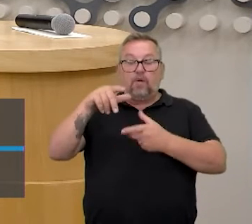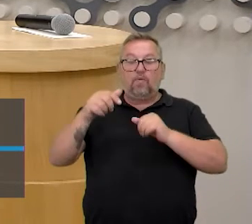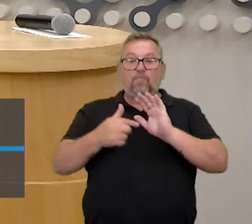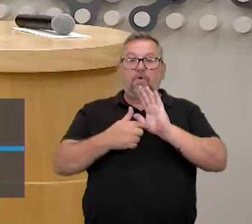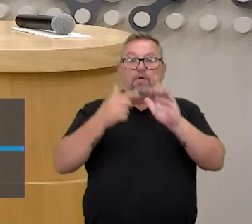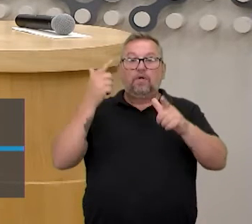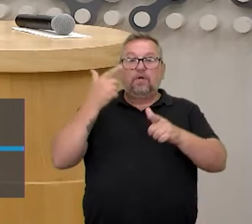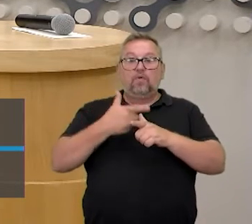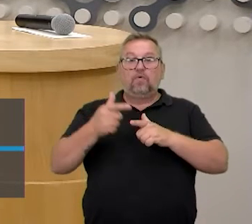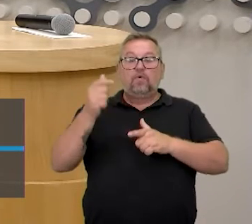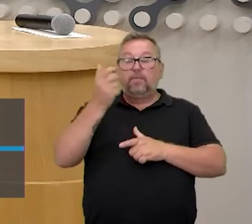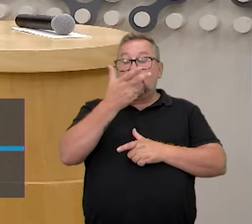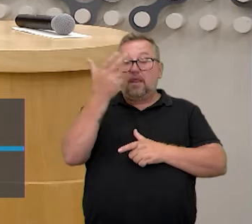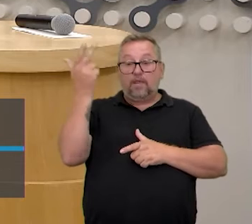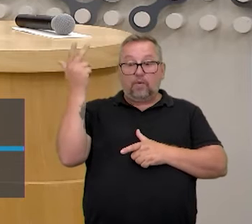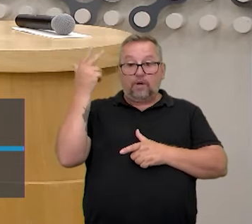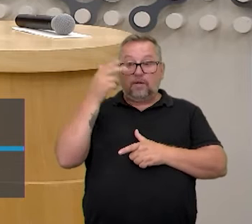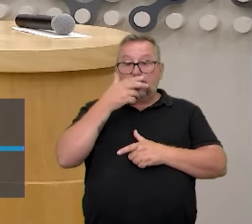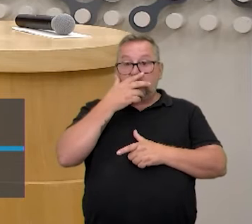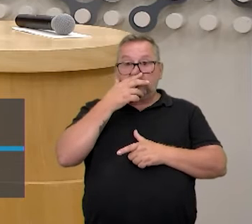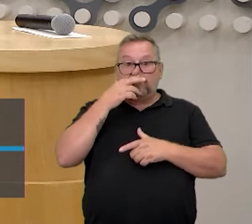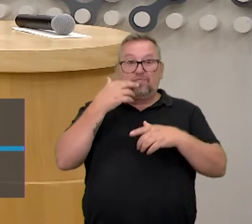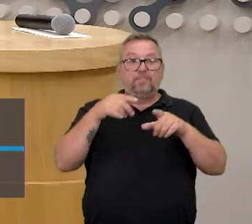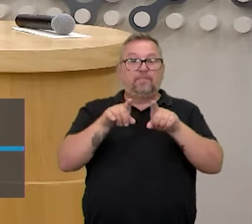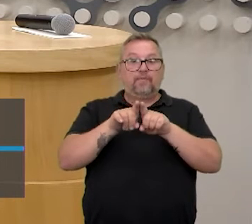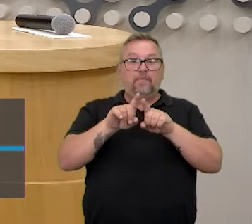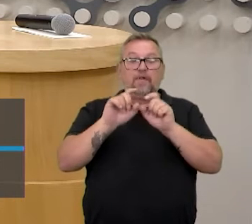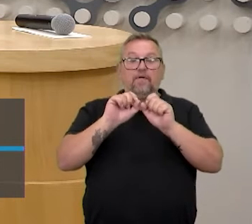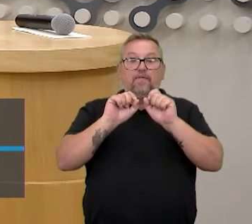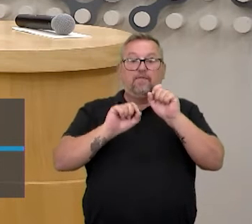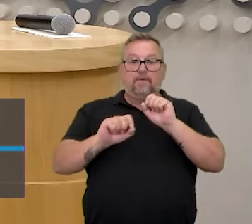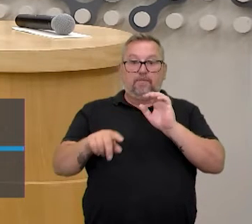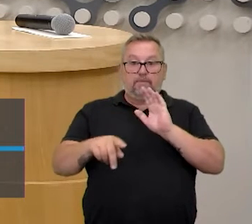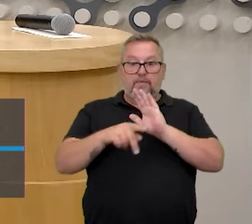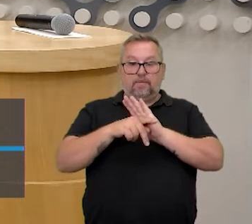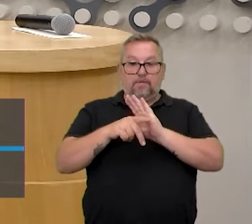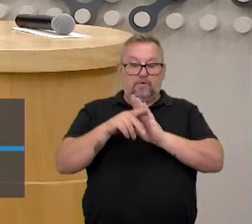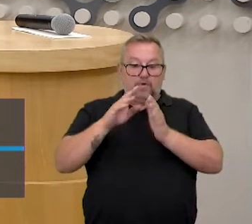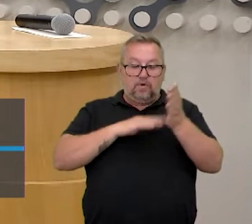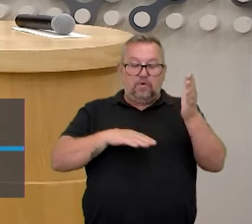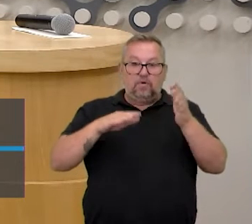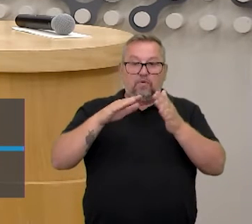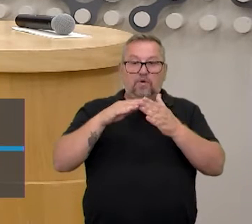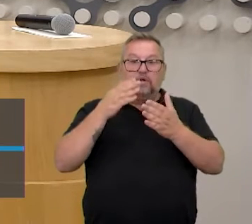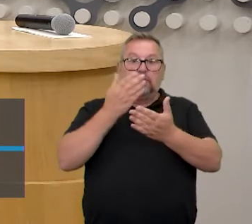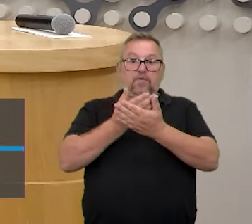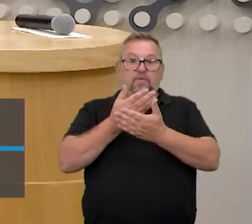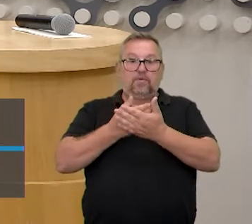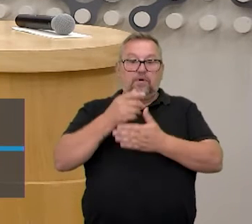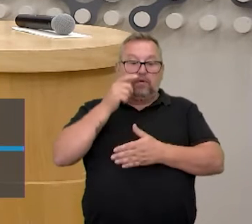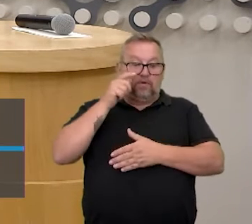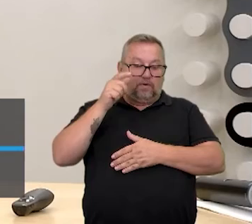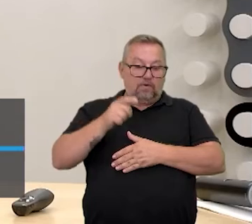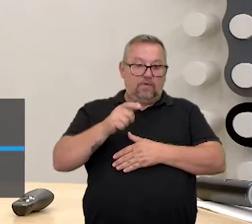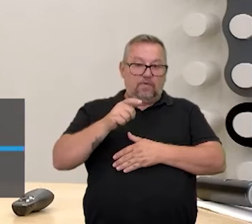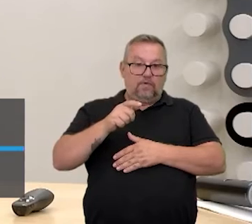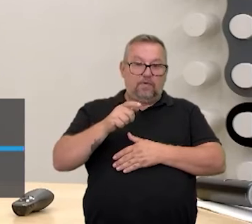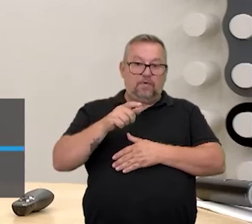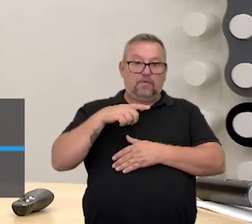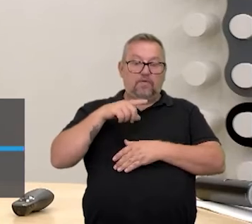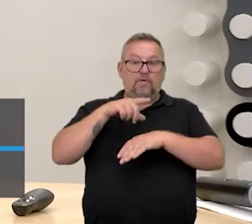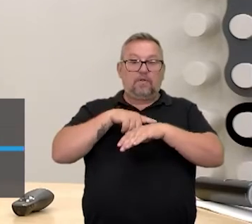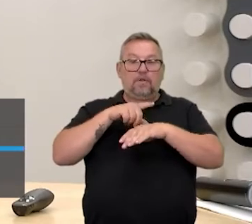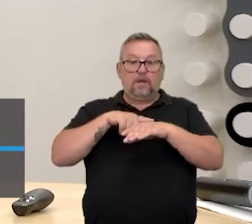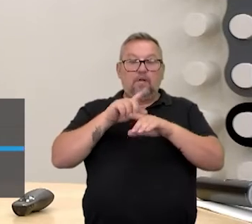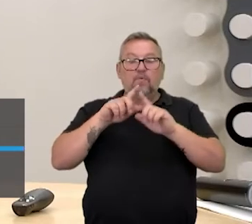refletem sobre a natureza, né, que faz parte aí de todo aquele estudo que a gente viu aí do tempo